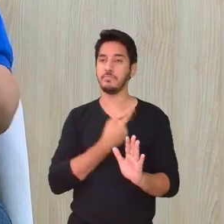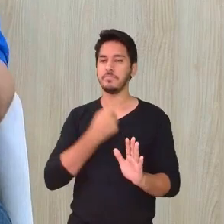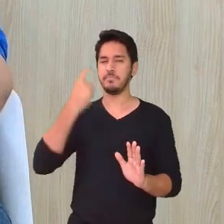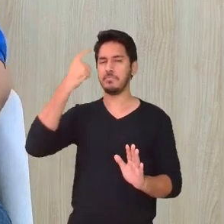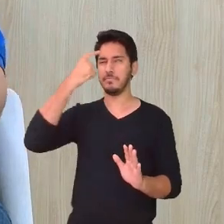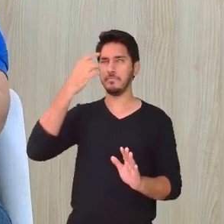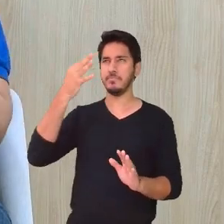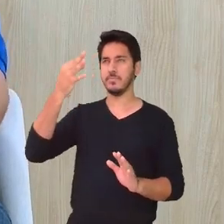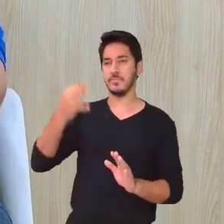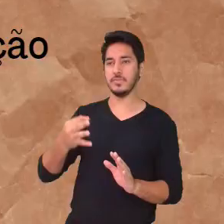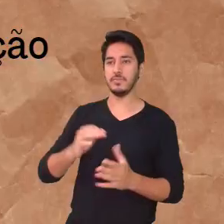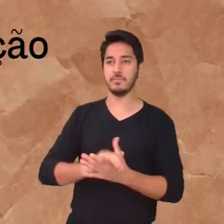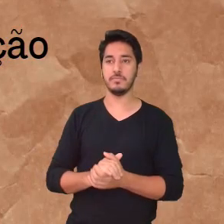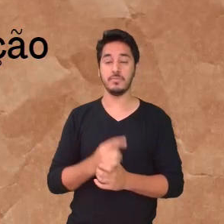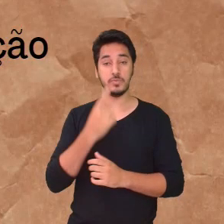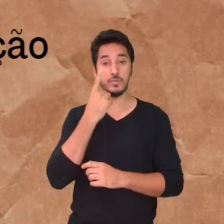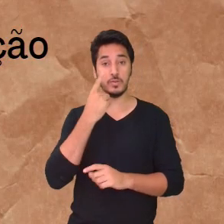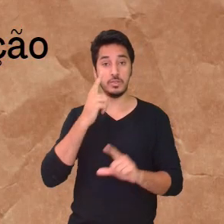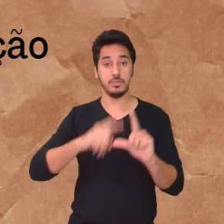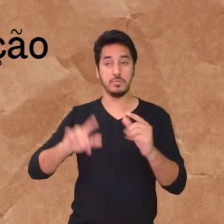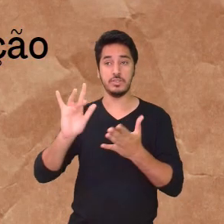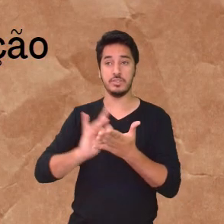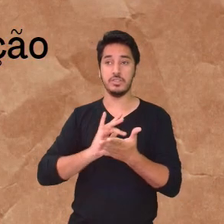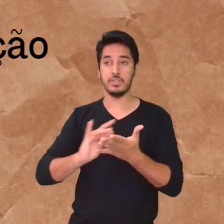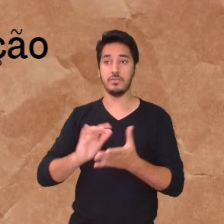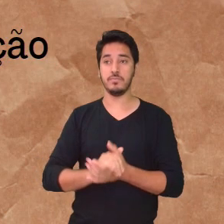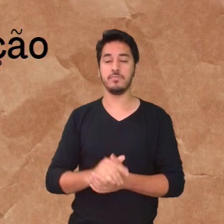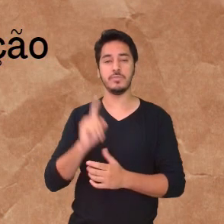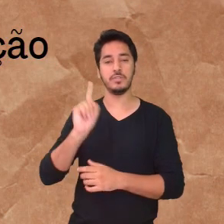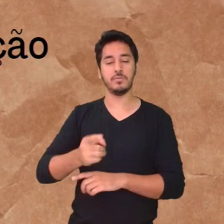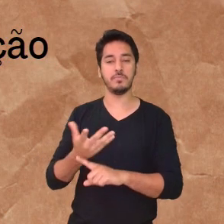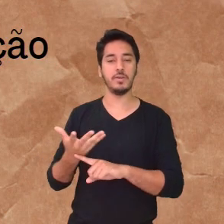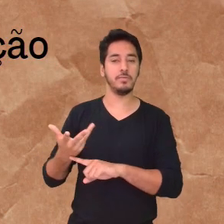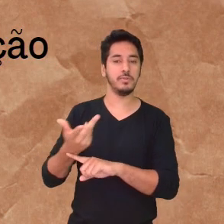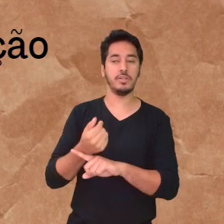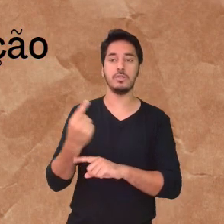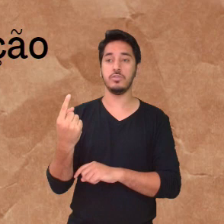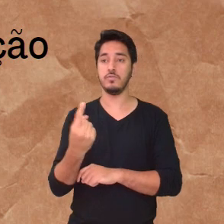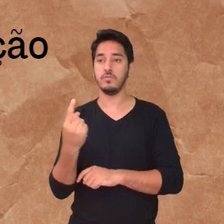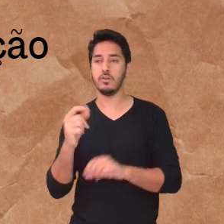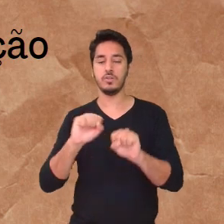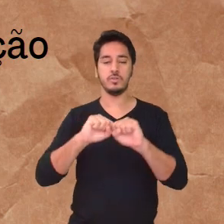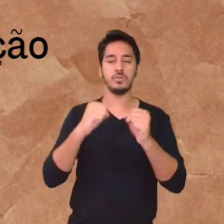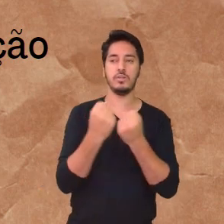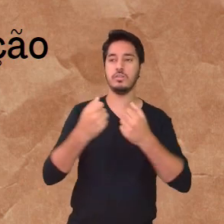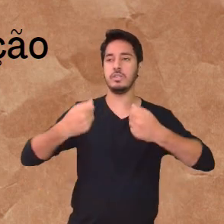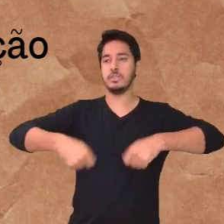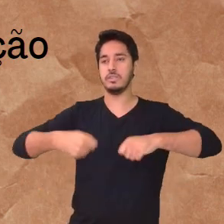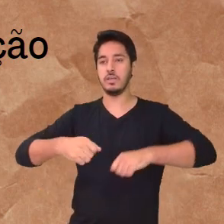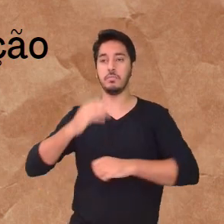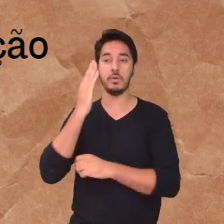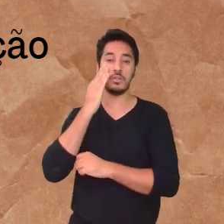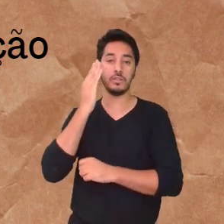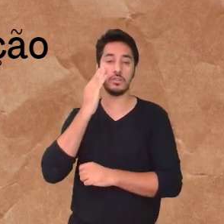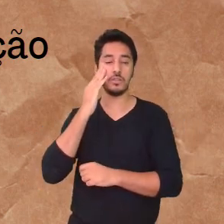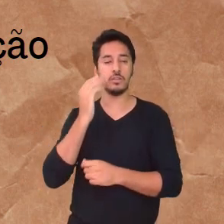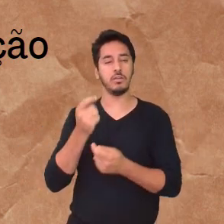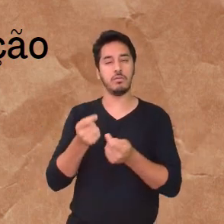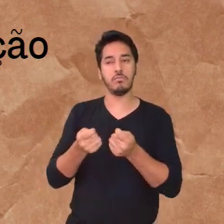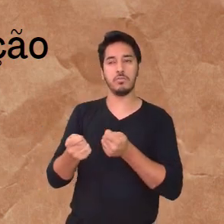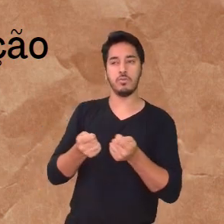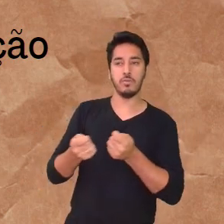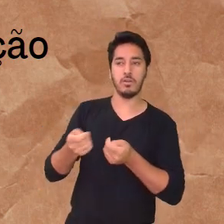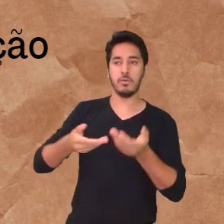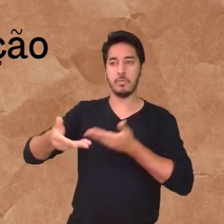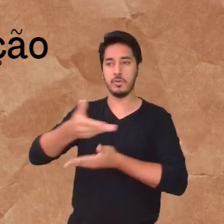direitinho, letramento digital, olha a definição aí. Definição é que são habilidades individuais, sociais, necessárias para interpretar, administrar,